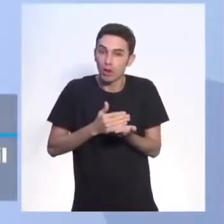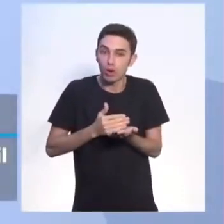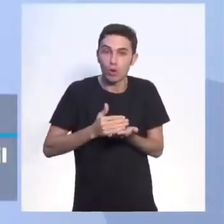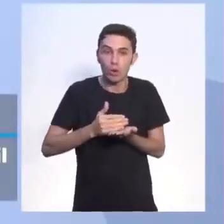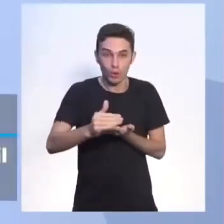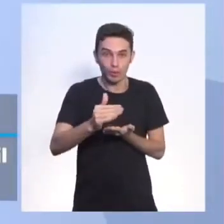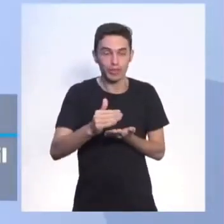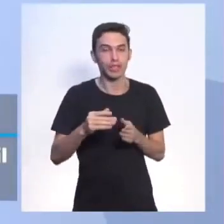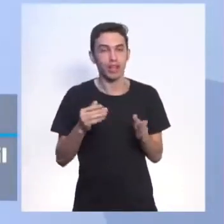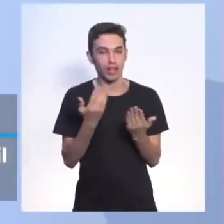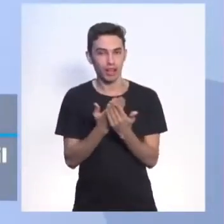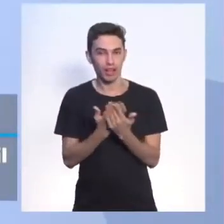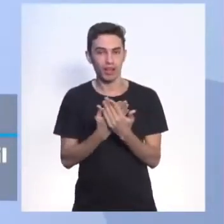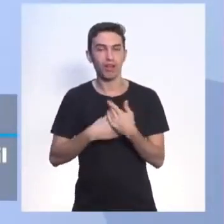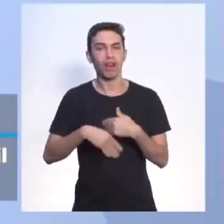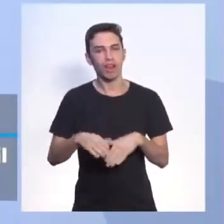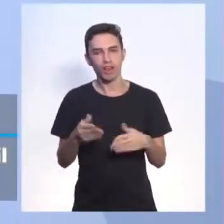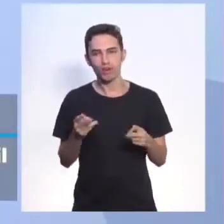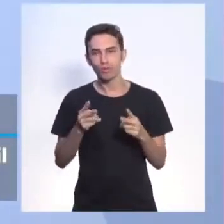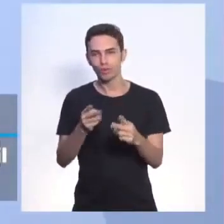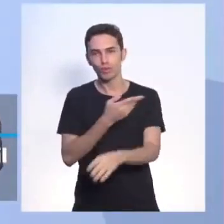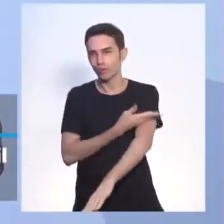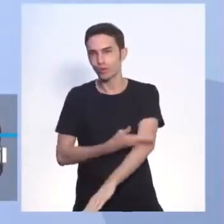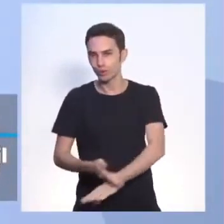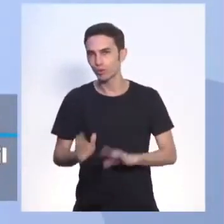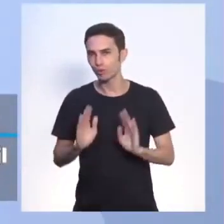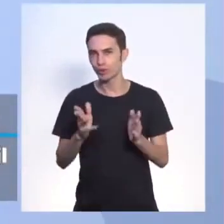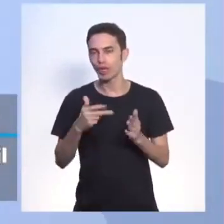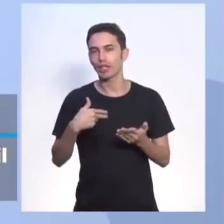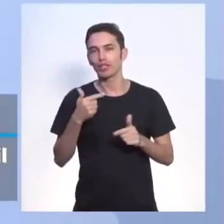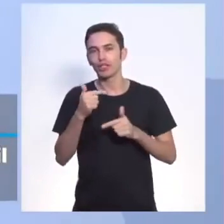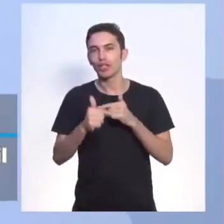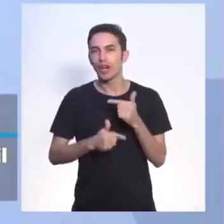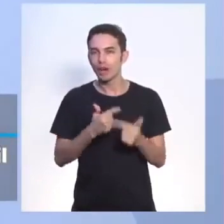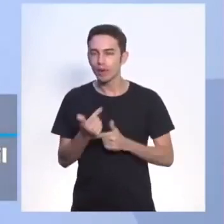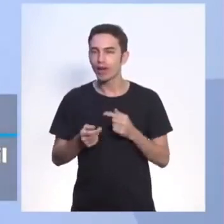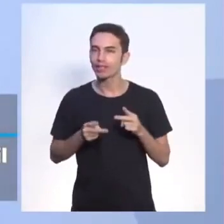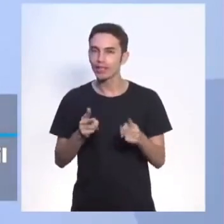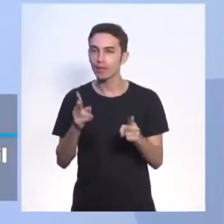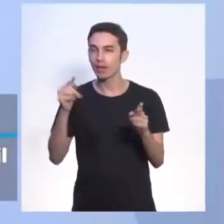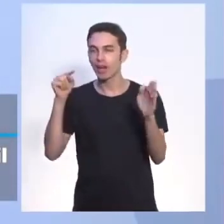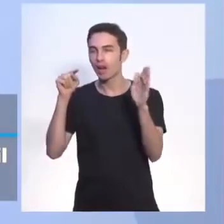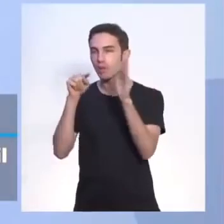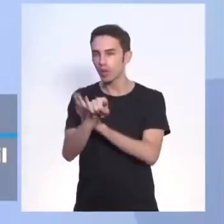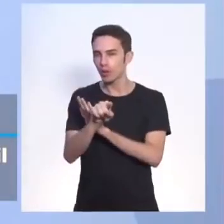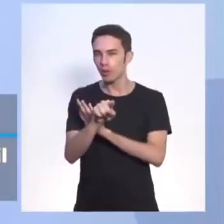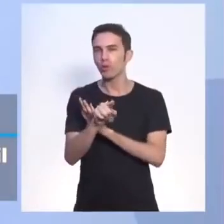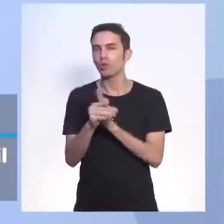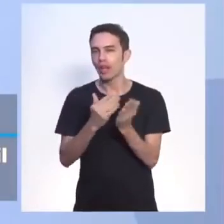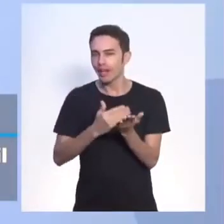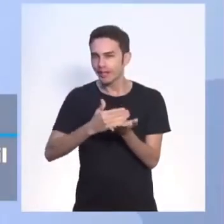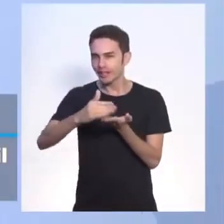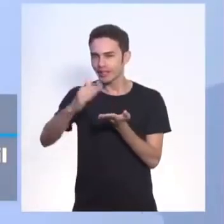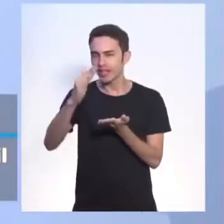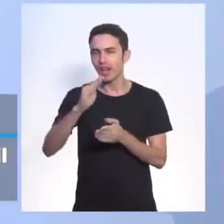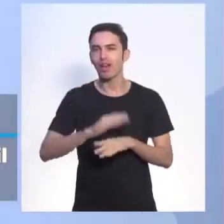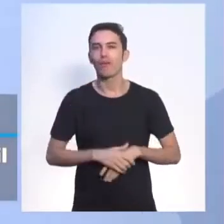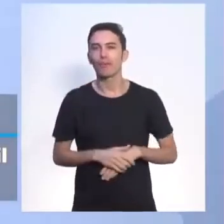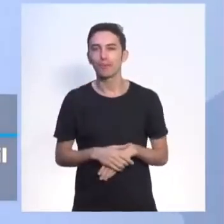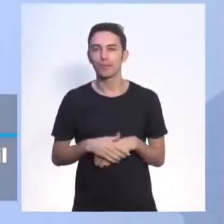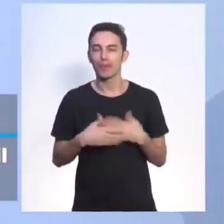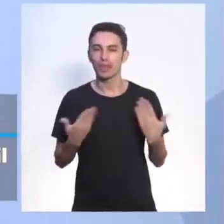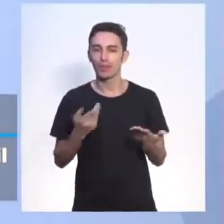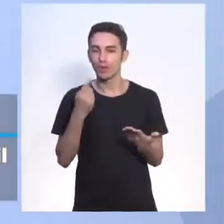introduzirmos a nossa aula, como sempre, nós trabalhamos aquela questão disparadora, que eu já vou